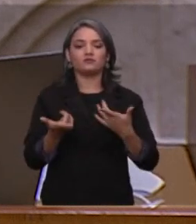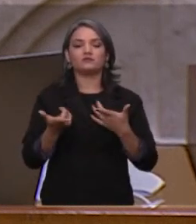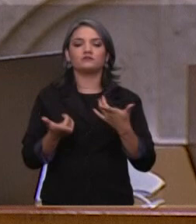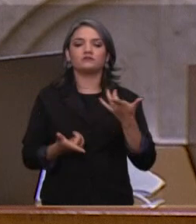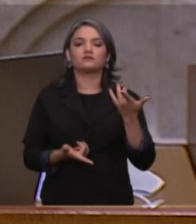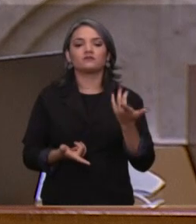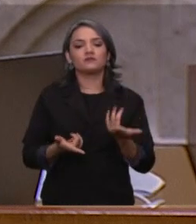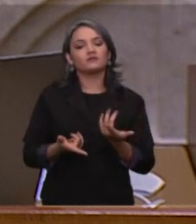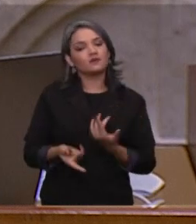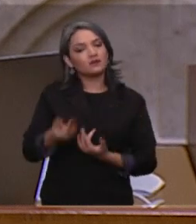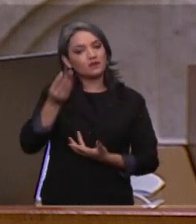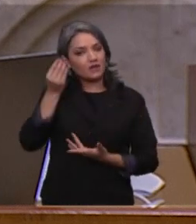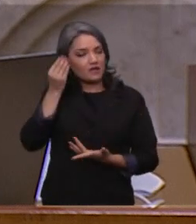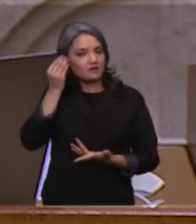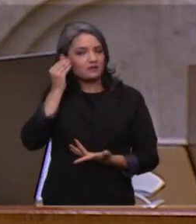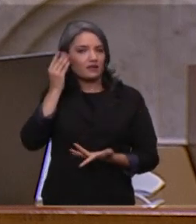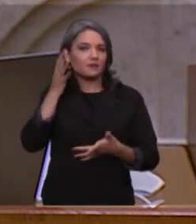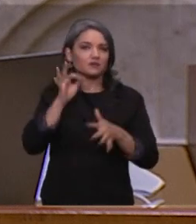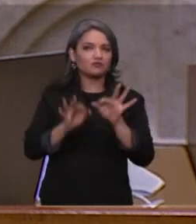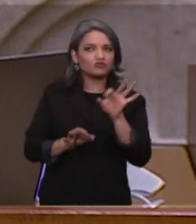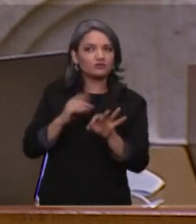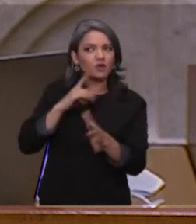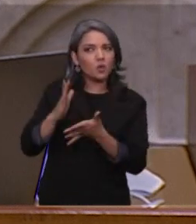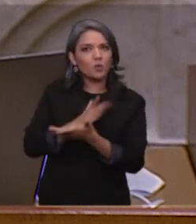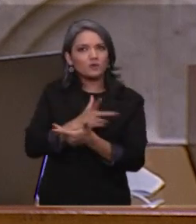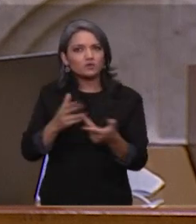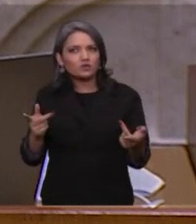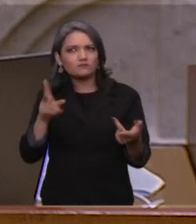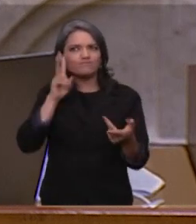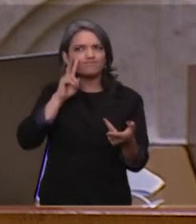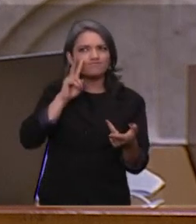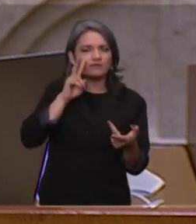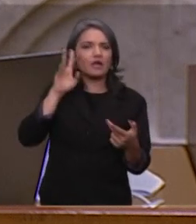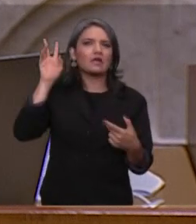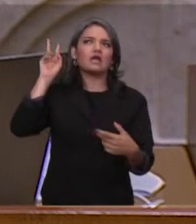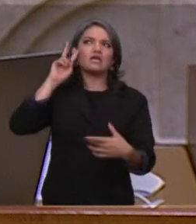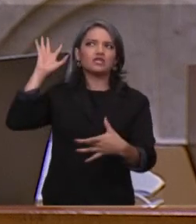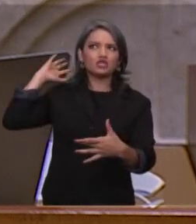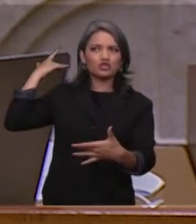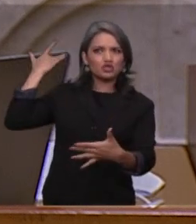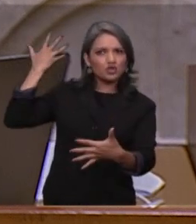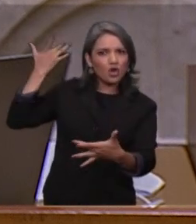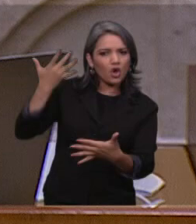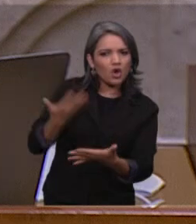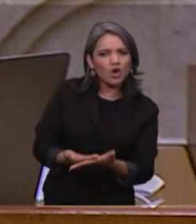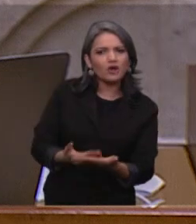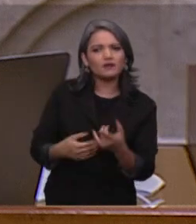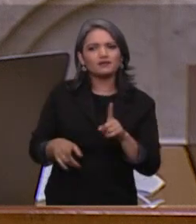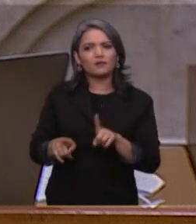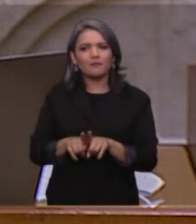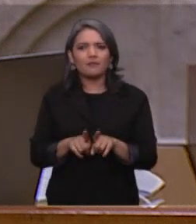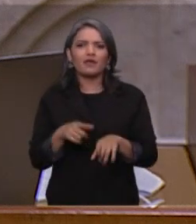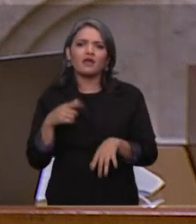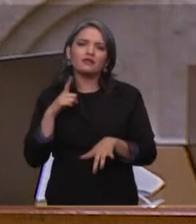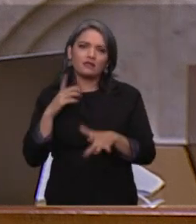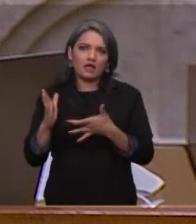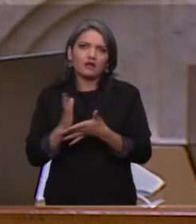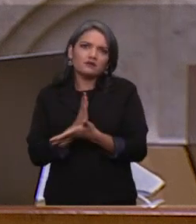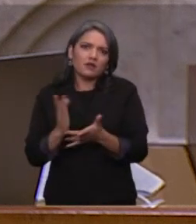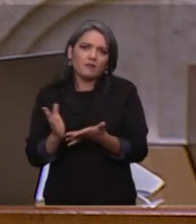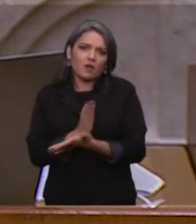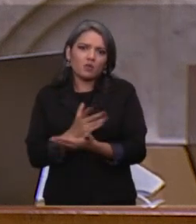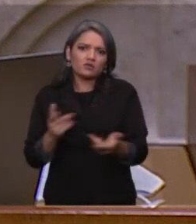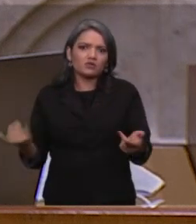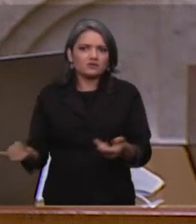histórica, sistemática, teleológica, e a interpretação histórica tem uma importância apenas relativa, mas tem alguma importância, sobretudo